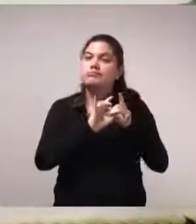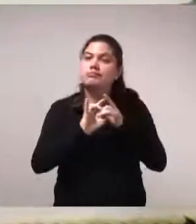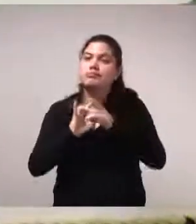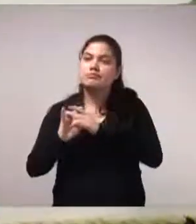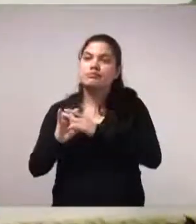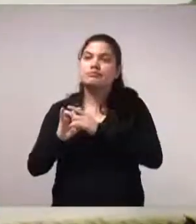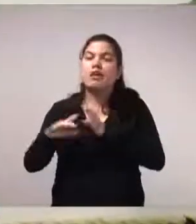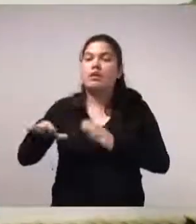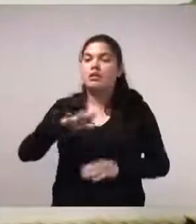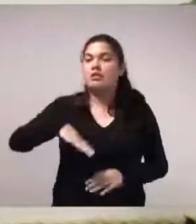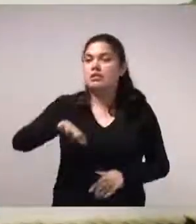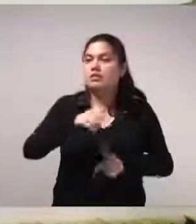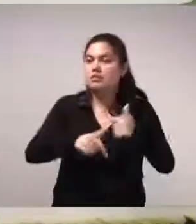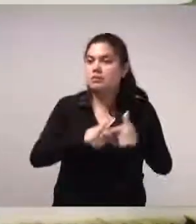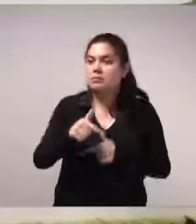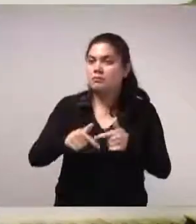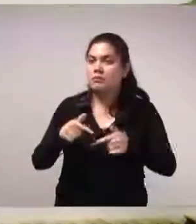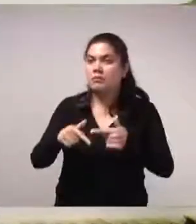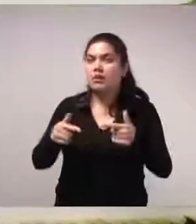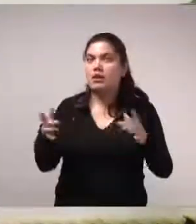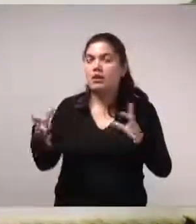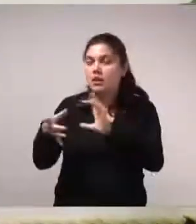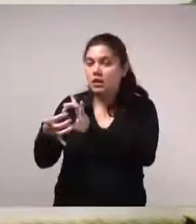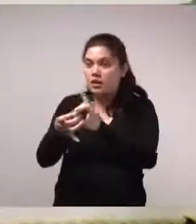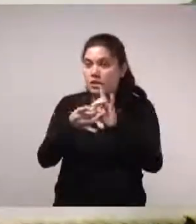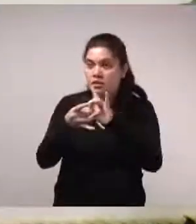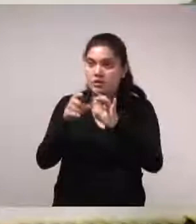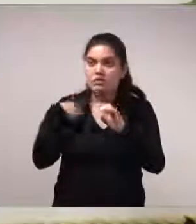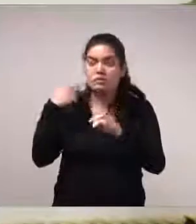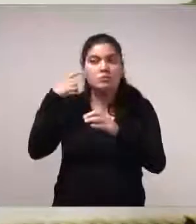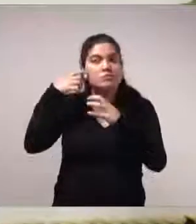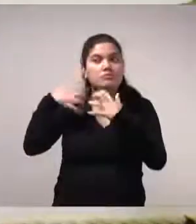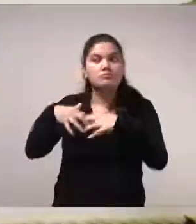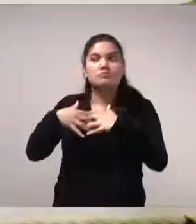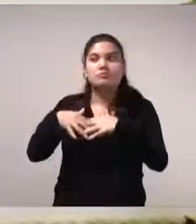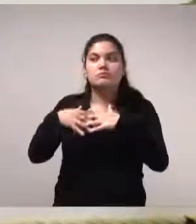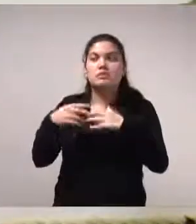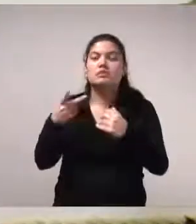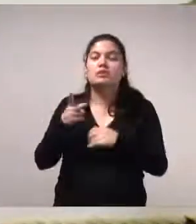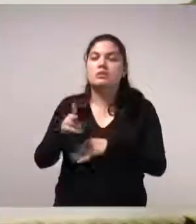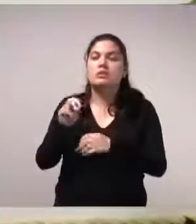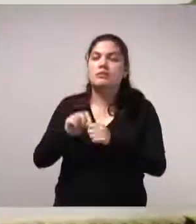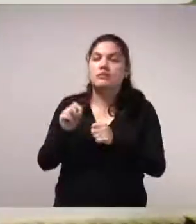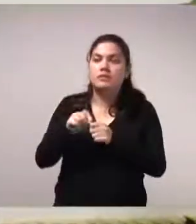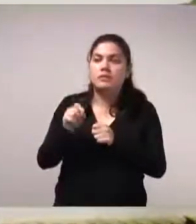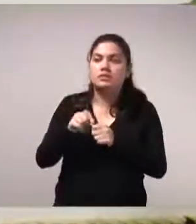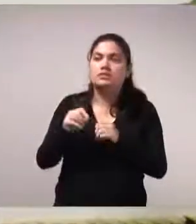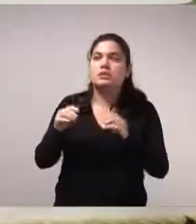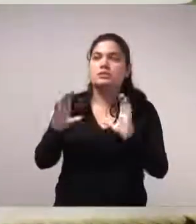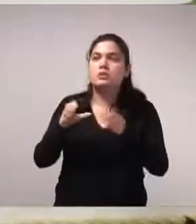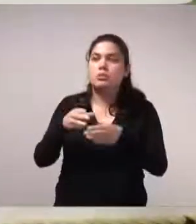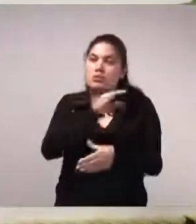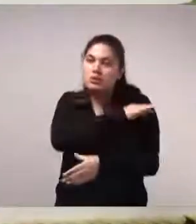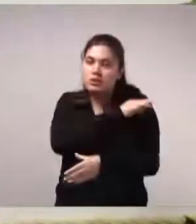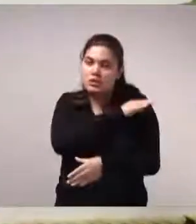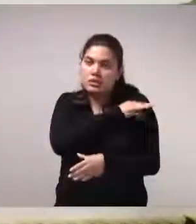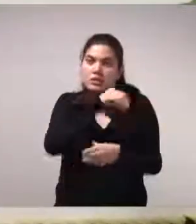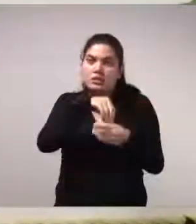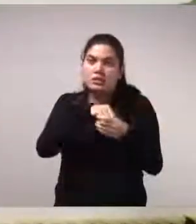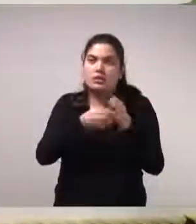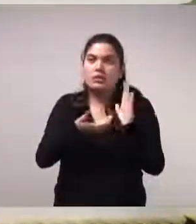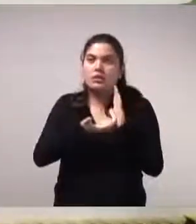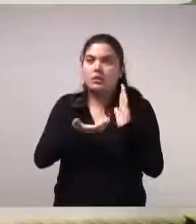trabalhos relacionados diretamente. E é assim que a gente procura fazer no departamento técnico, na Câmara dos Deputados, entendendo que